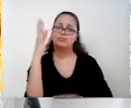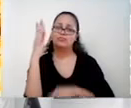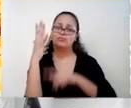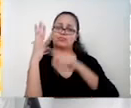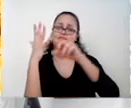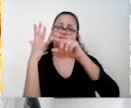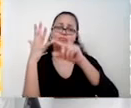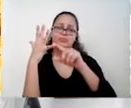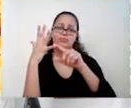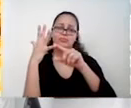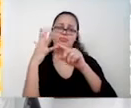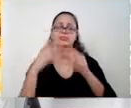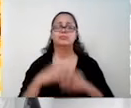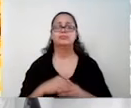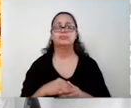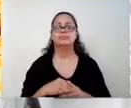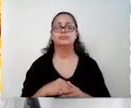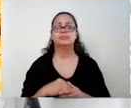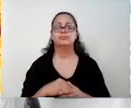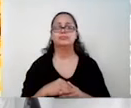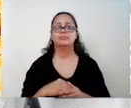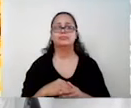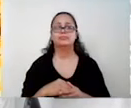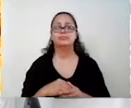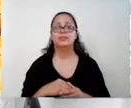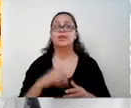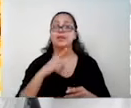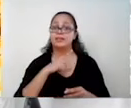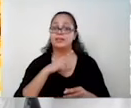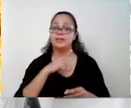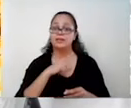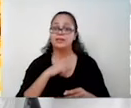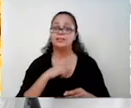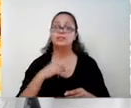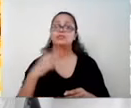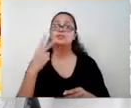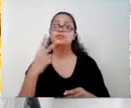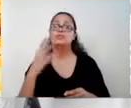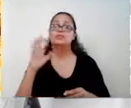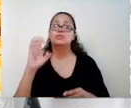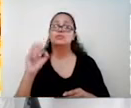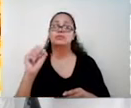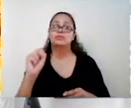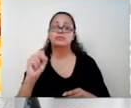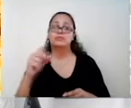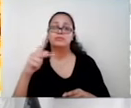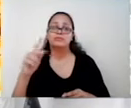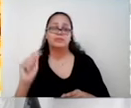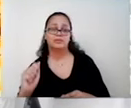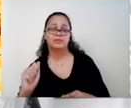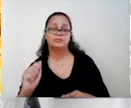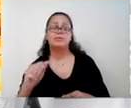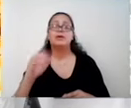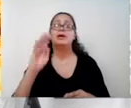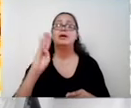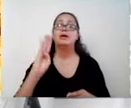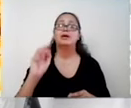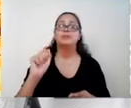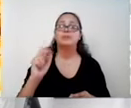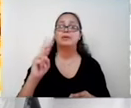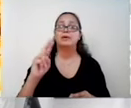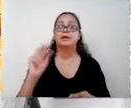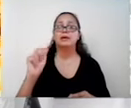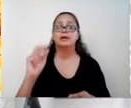No canto superior direito nós temos uma vespa, uma barata e um besouro. Os artrópodes